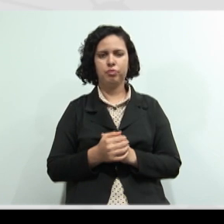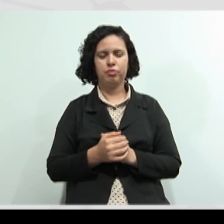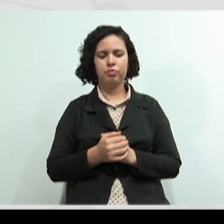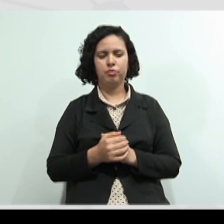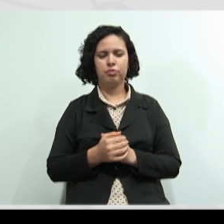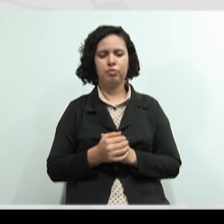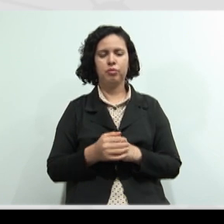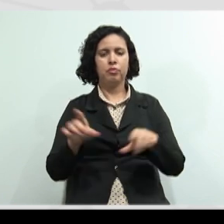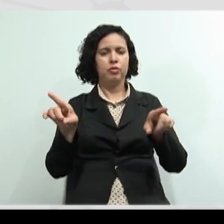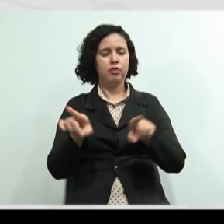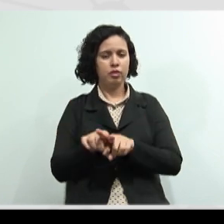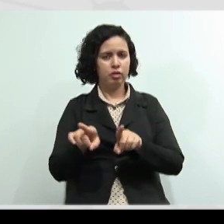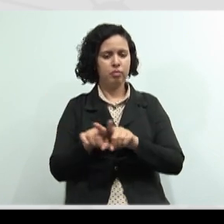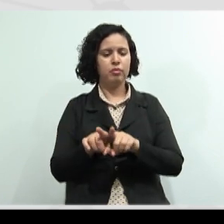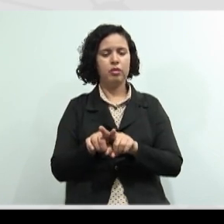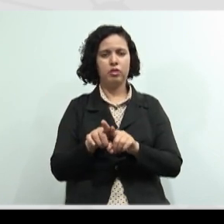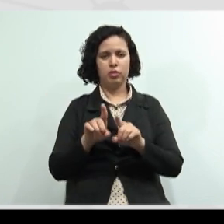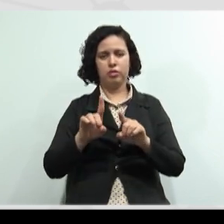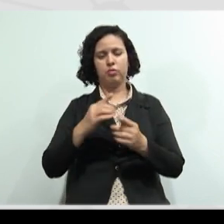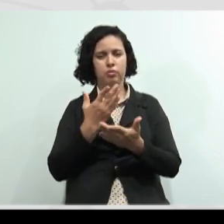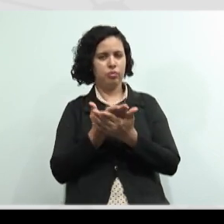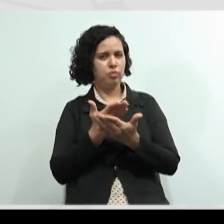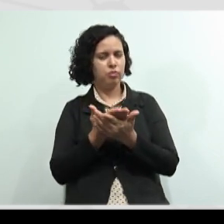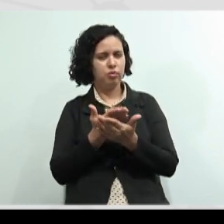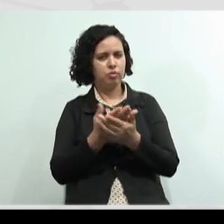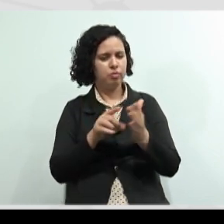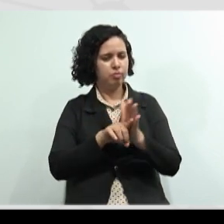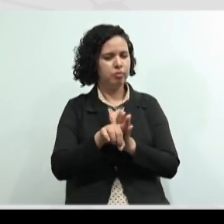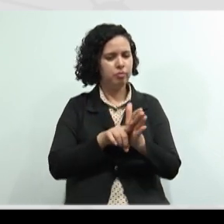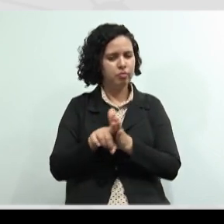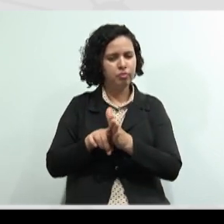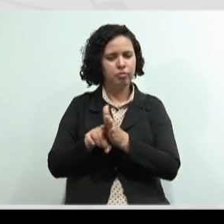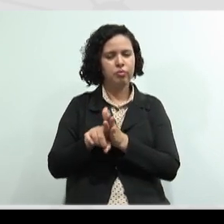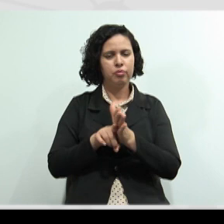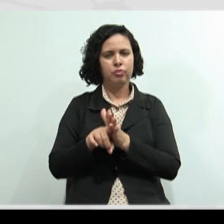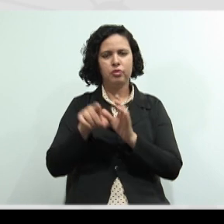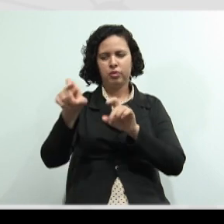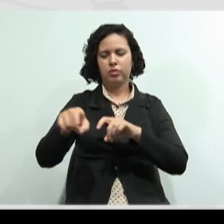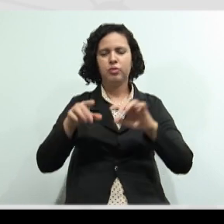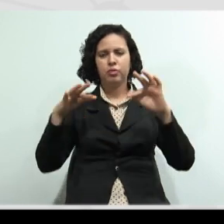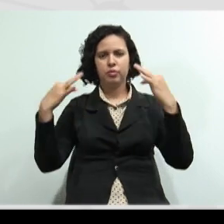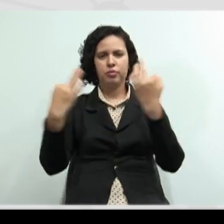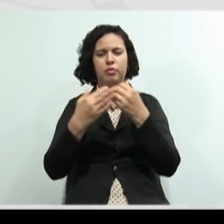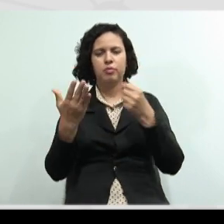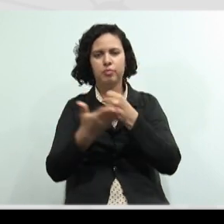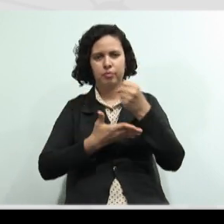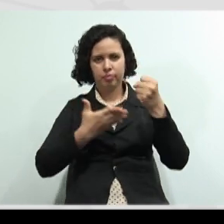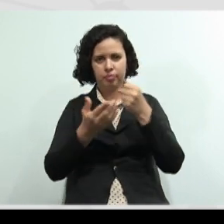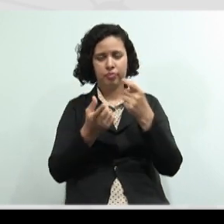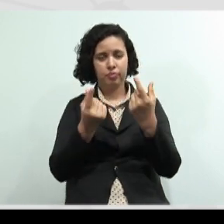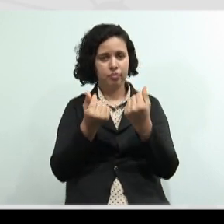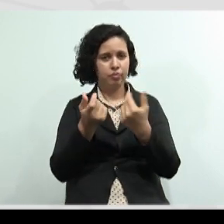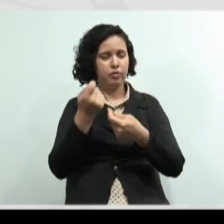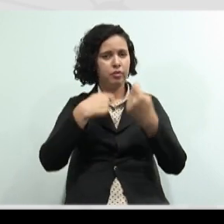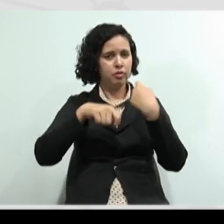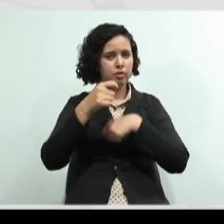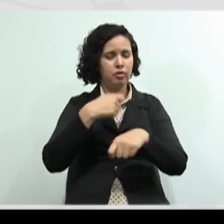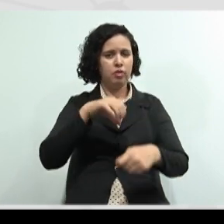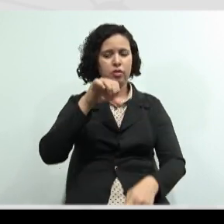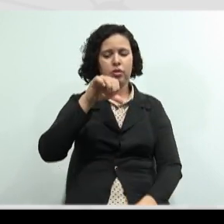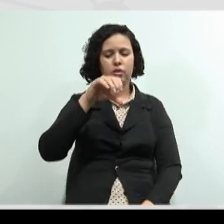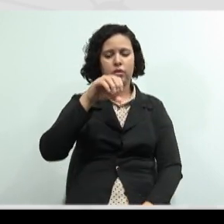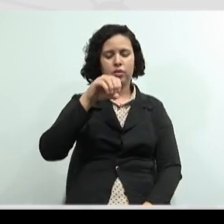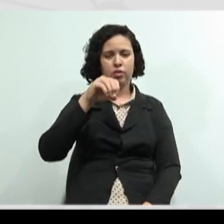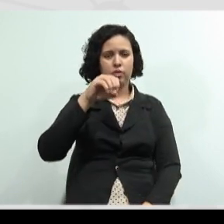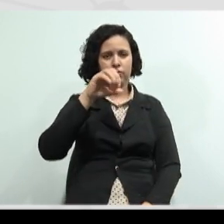De acordo com o estudo, a agricultura familiar constitui a base econômica de 90% dos municípios brasileiros,